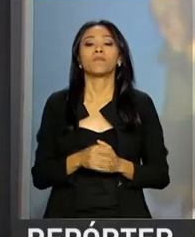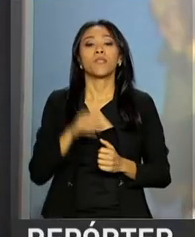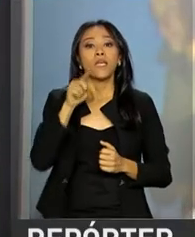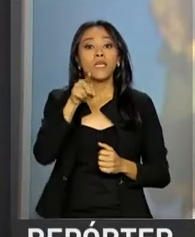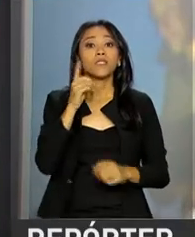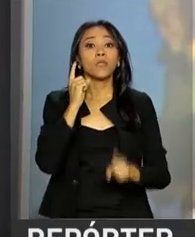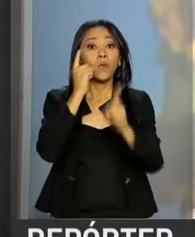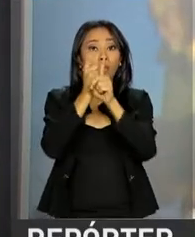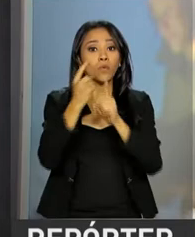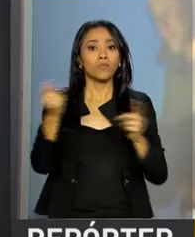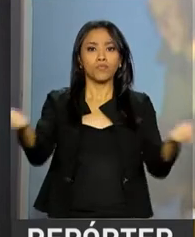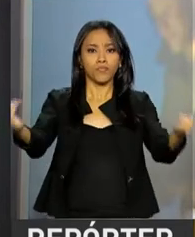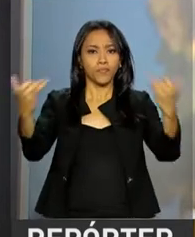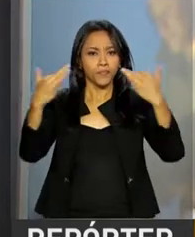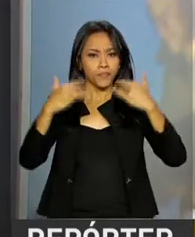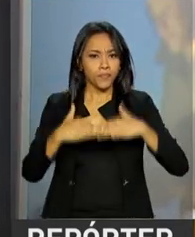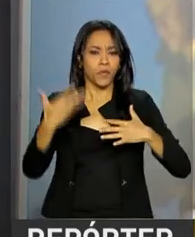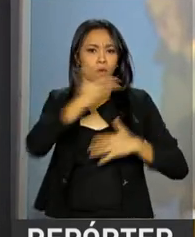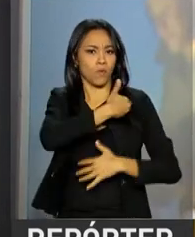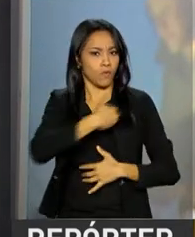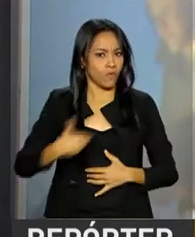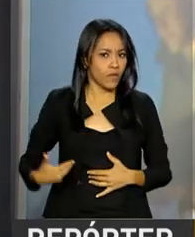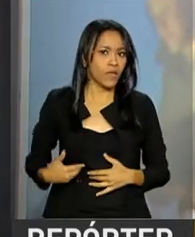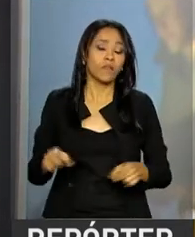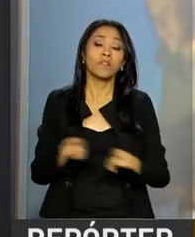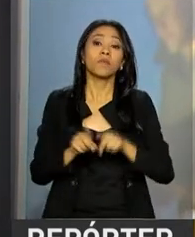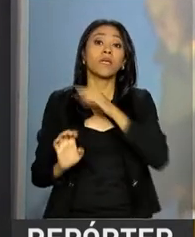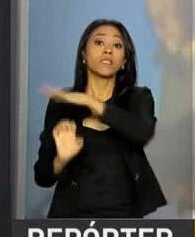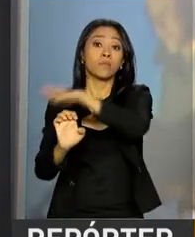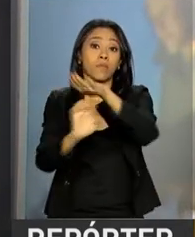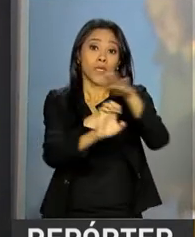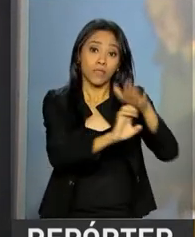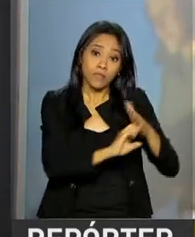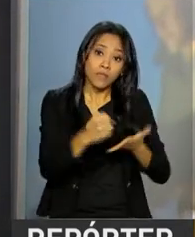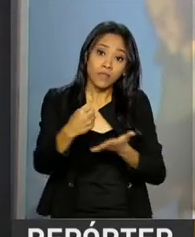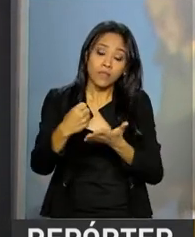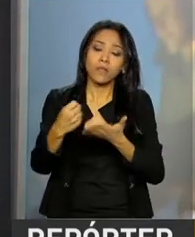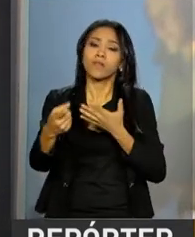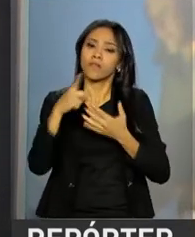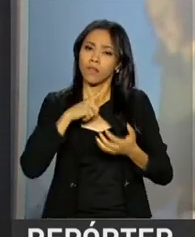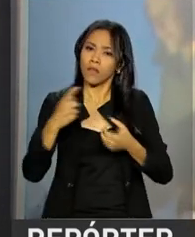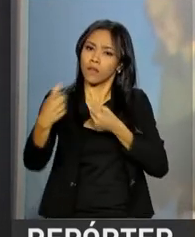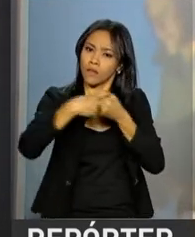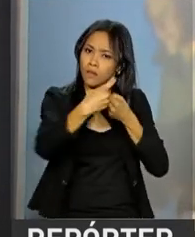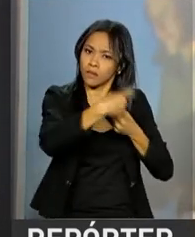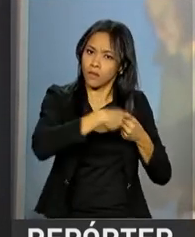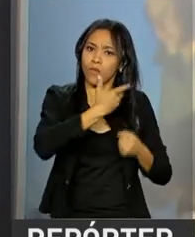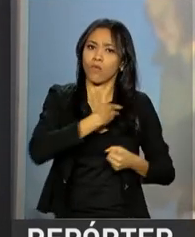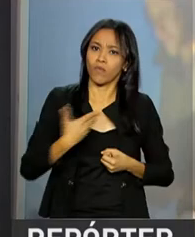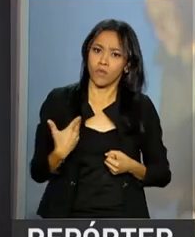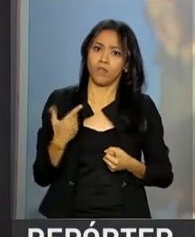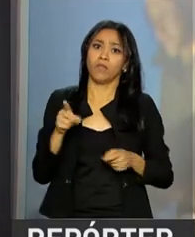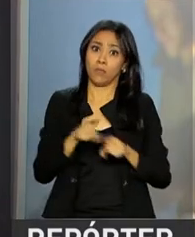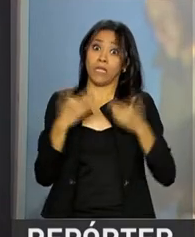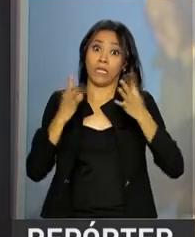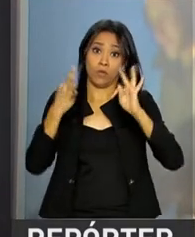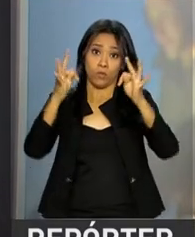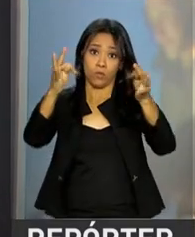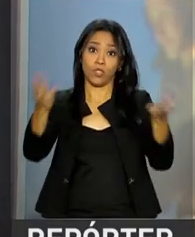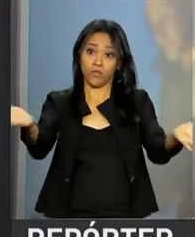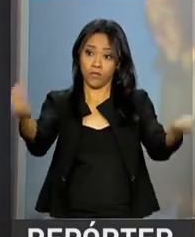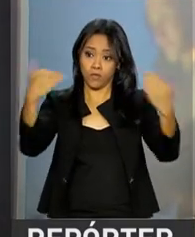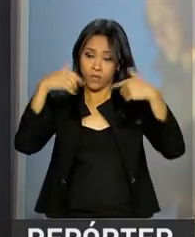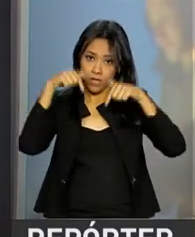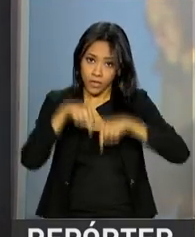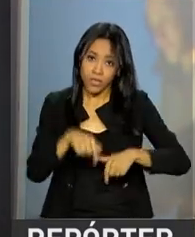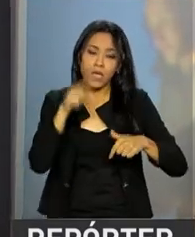encontro reúne o governo com as prestadoras de serviço e as maiores fornecedoras de tecnologias. Aqui, cada segmento